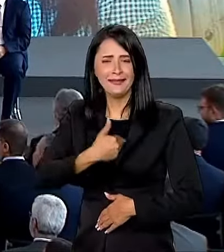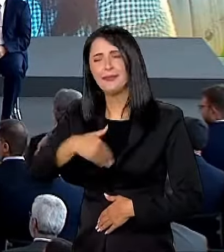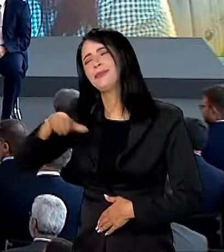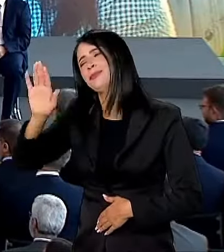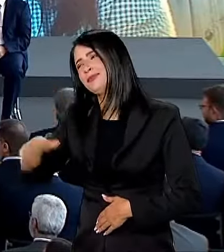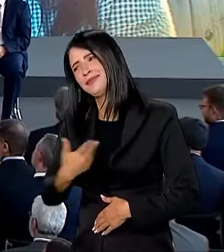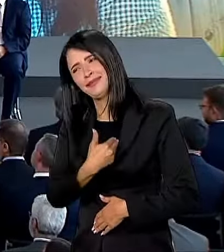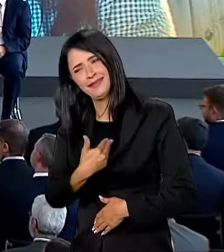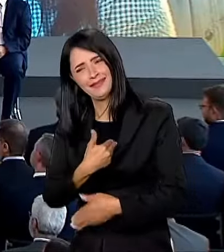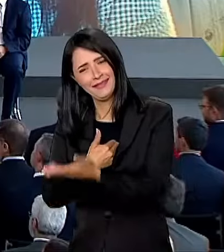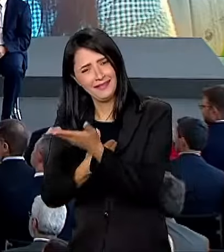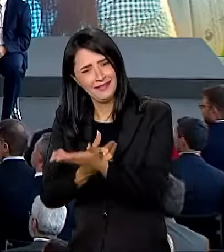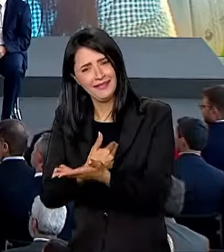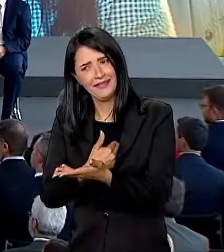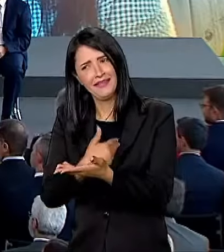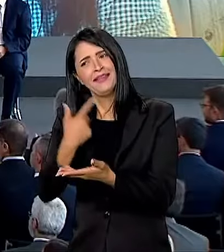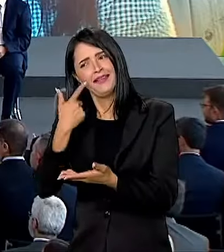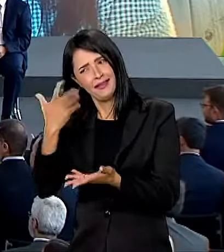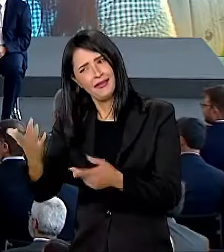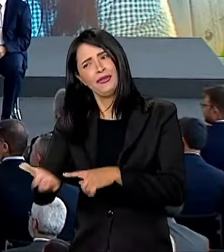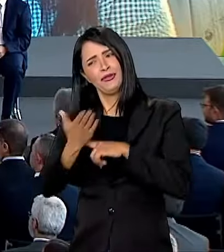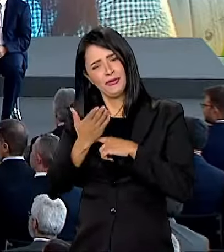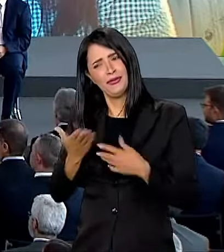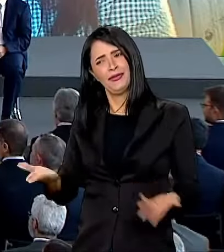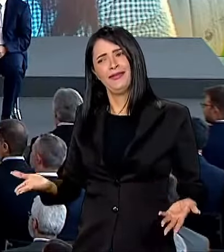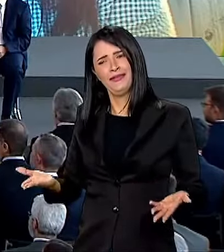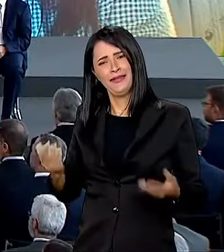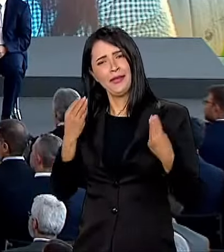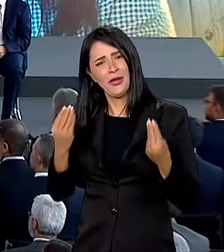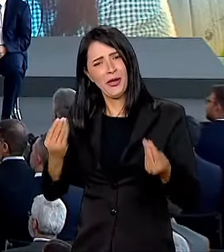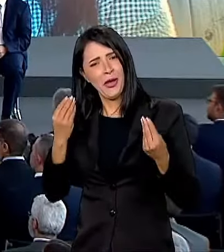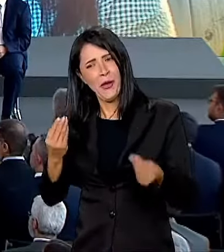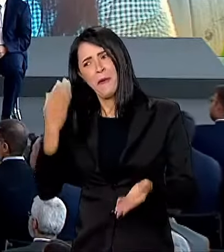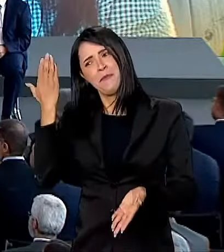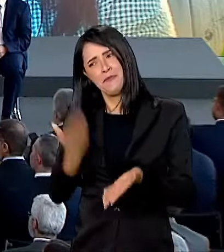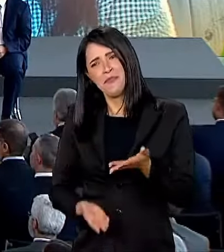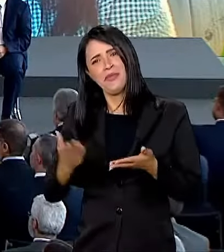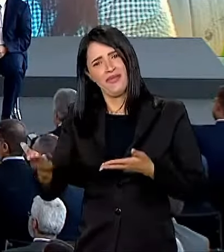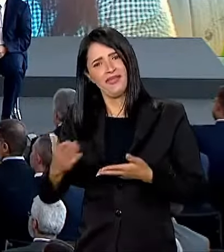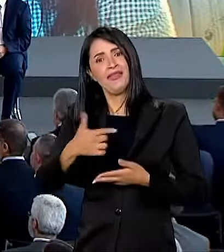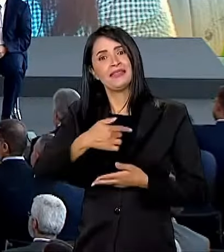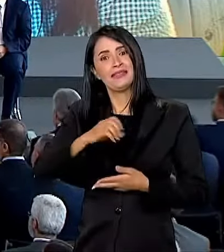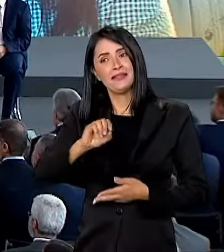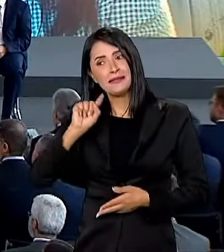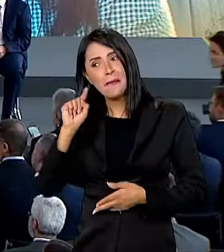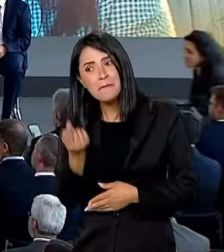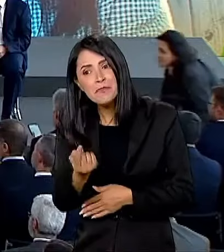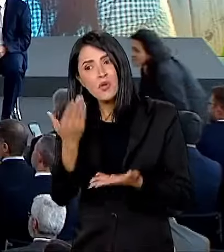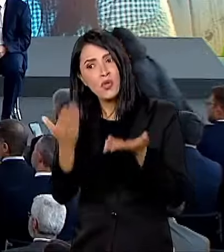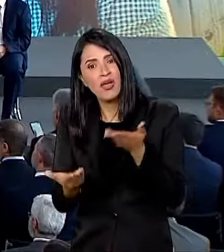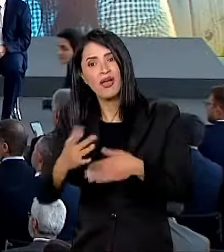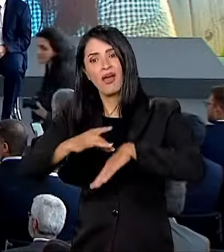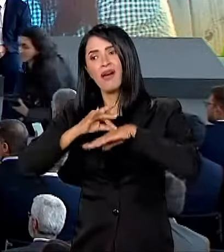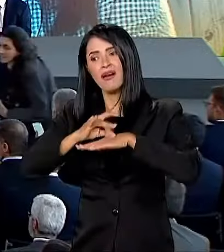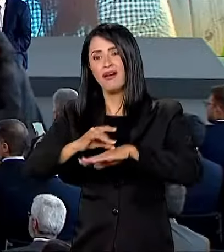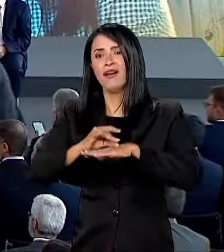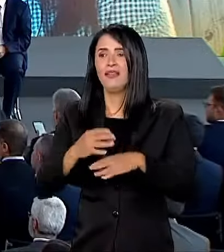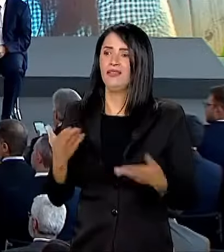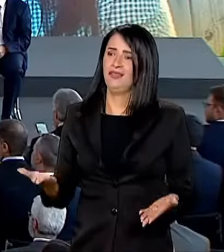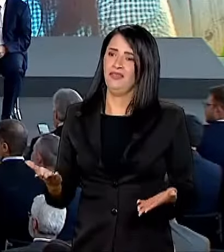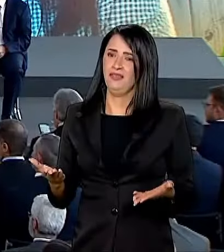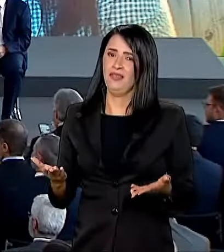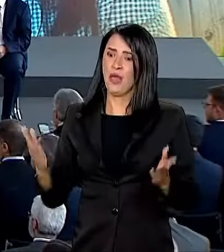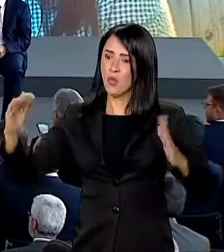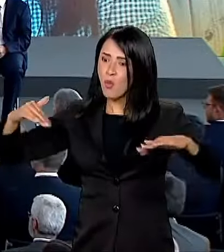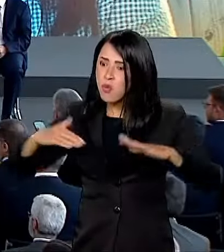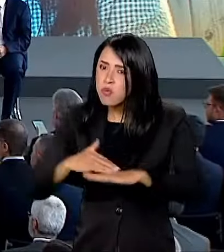companheiro, estava mal aí, ajuda a gente, porra. Como é que nós vamos perder 70 mil toneladas de carne nos